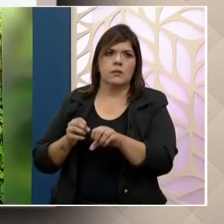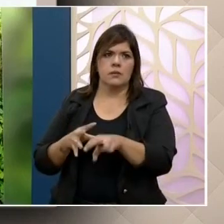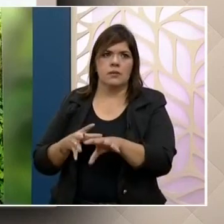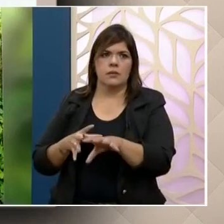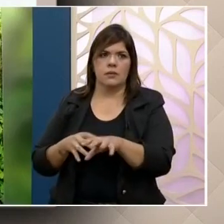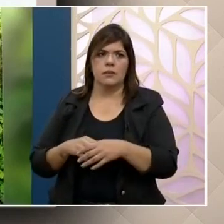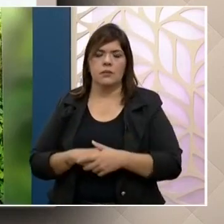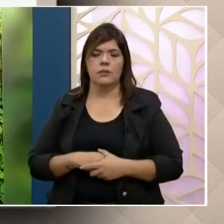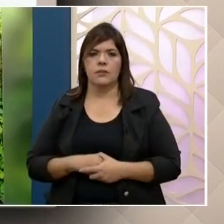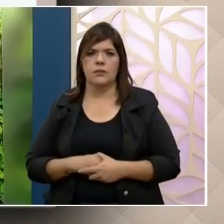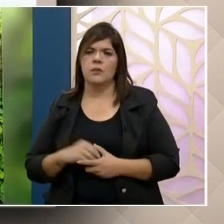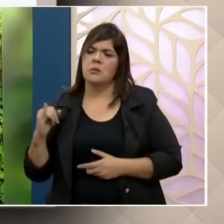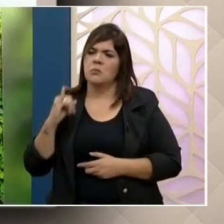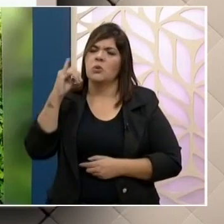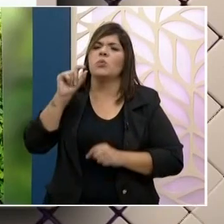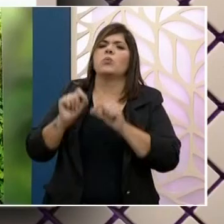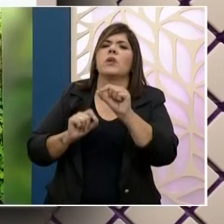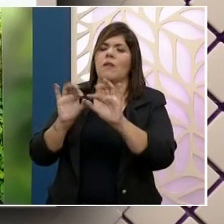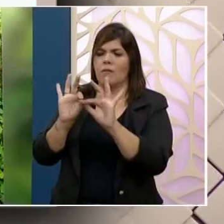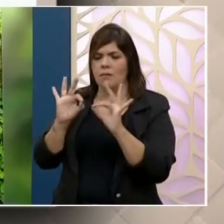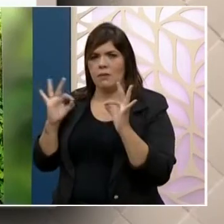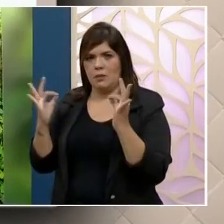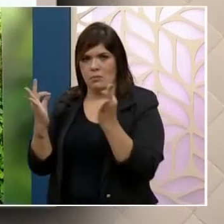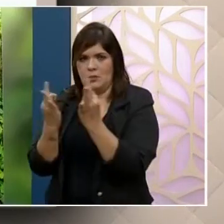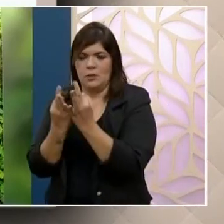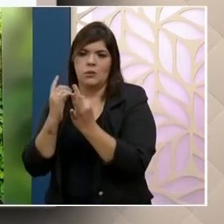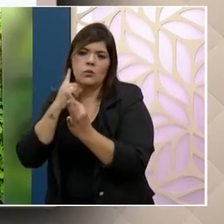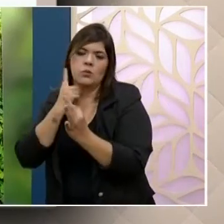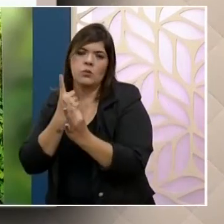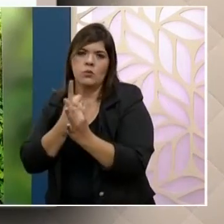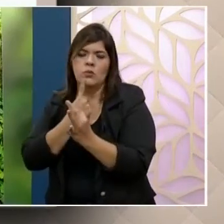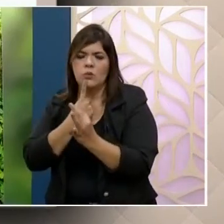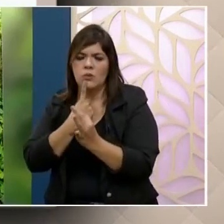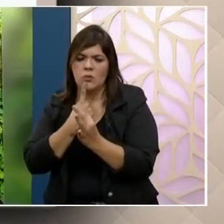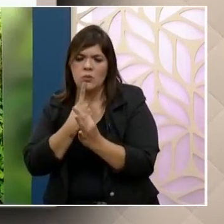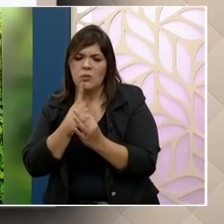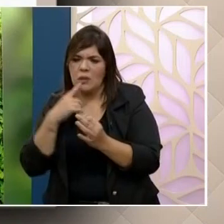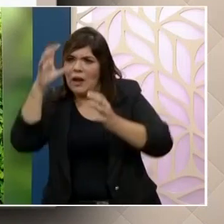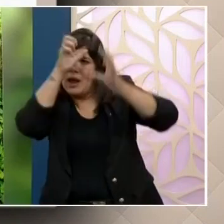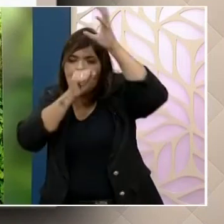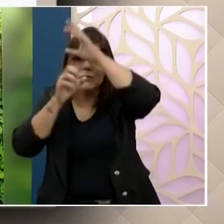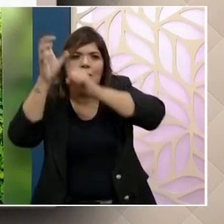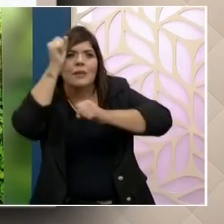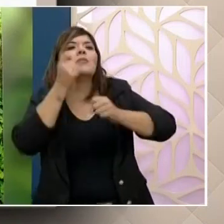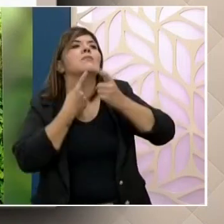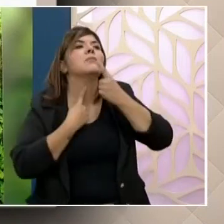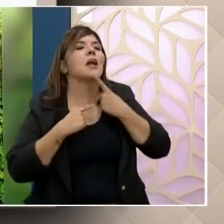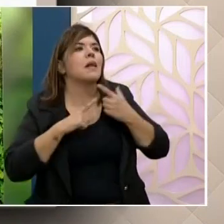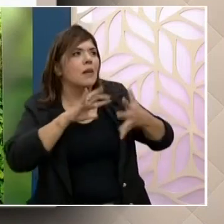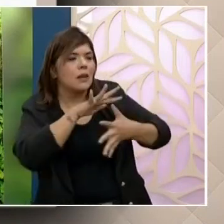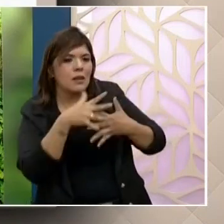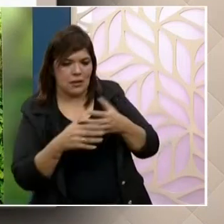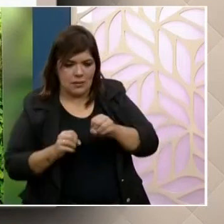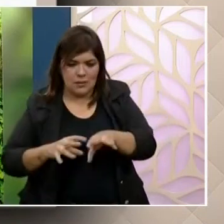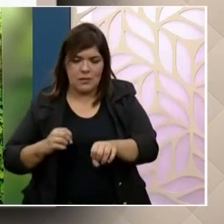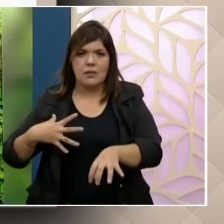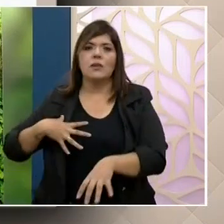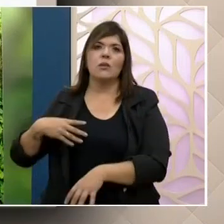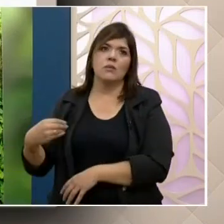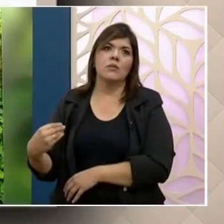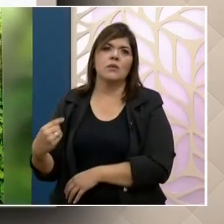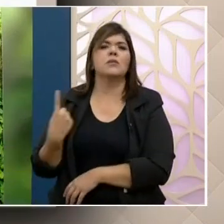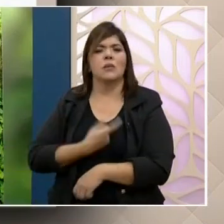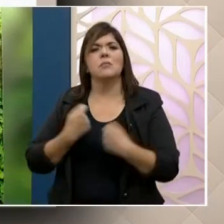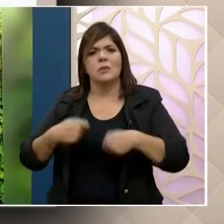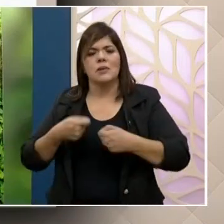ele. É muito importante a família se importar e querer aprender os sinais para a criança. Devemos